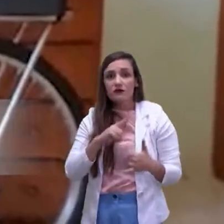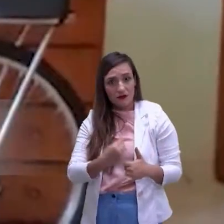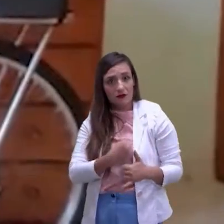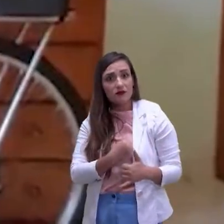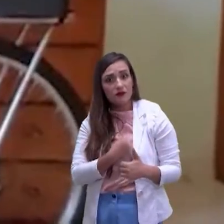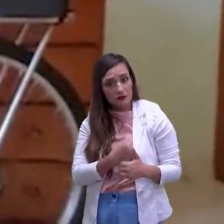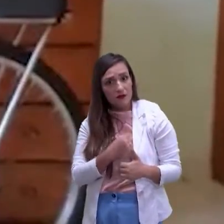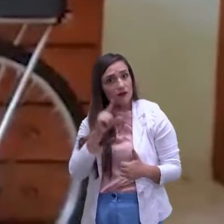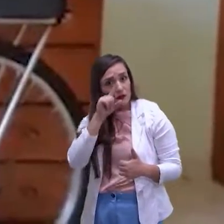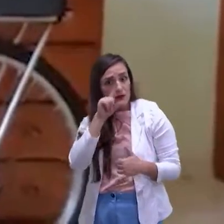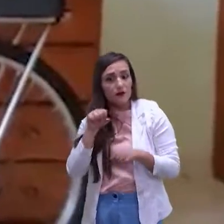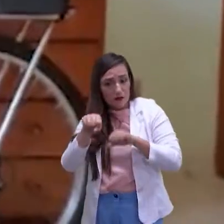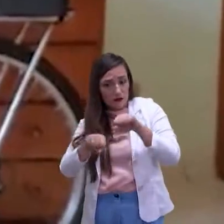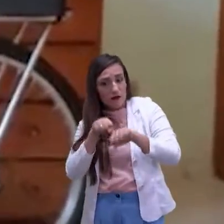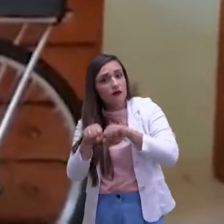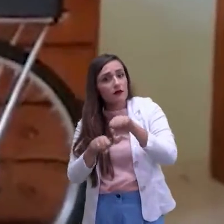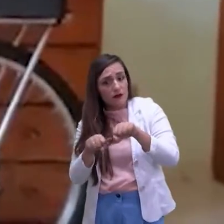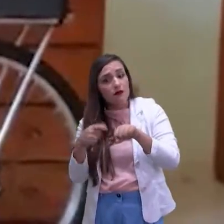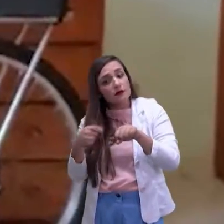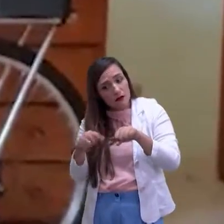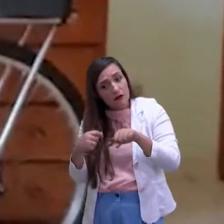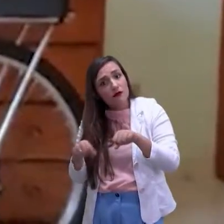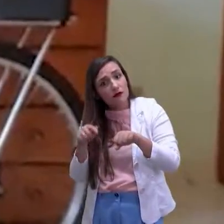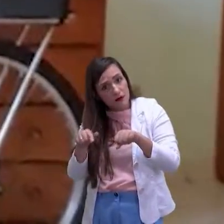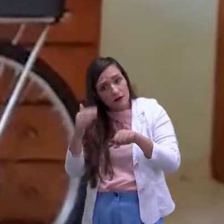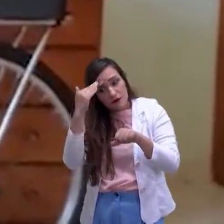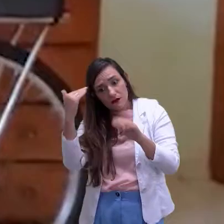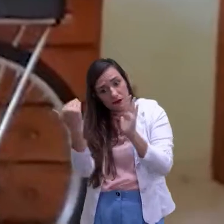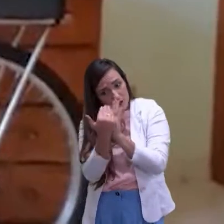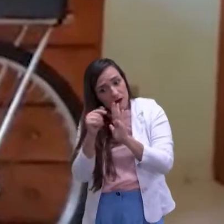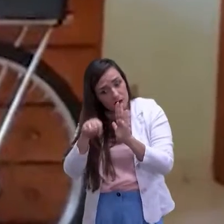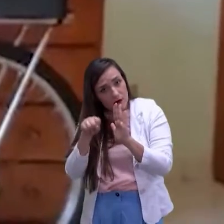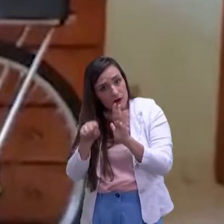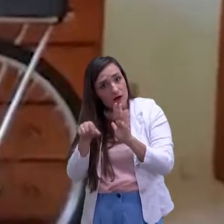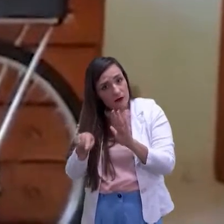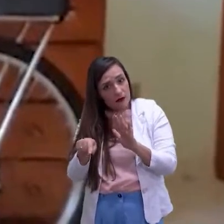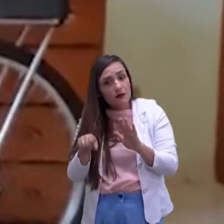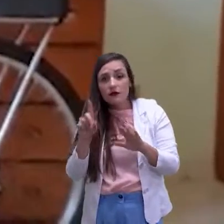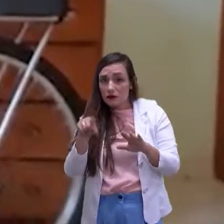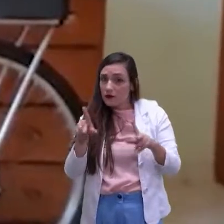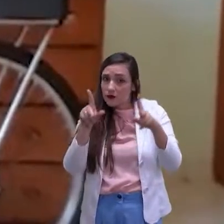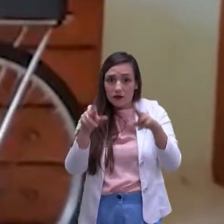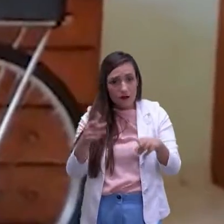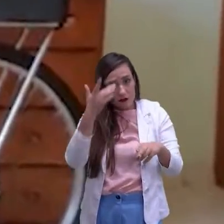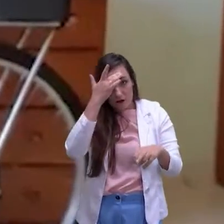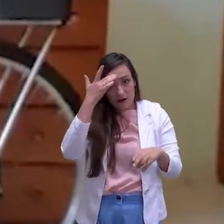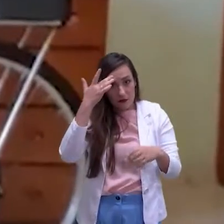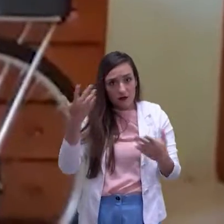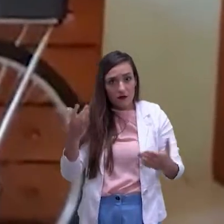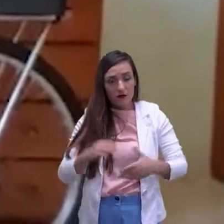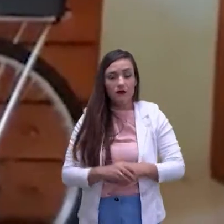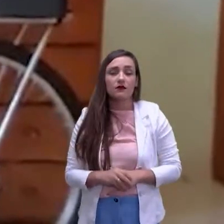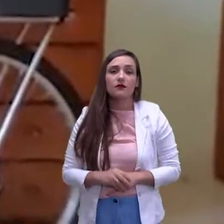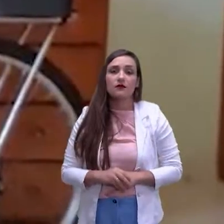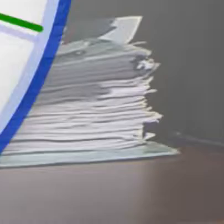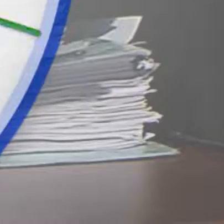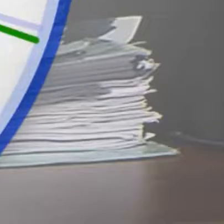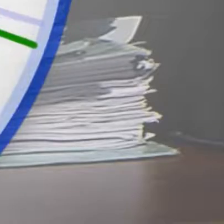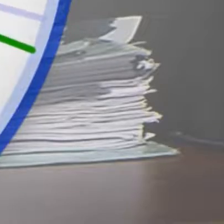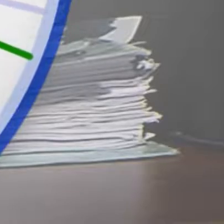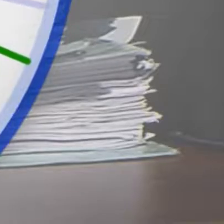têm vidas em jogo e que ciclistas merecem todo o respeito do mundo porque também são pessoas.